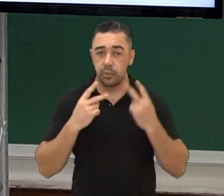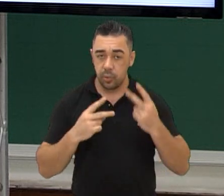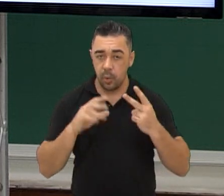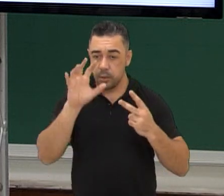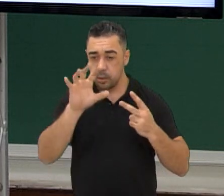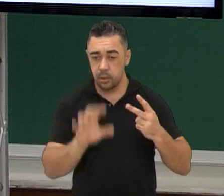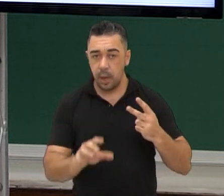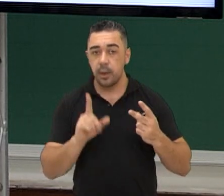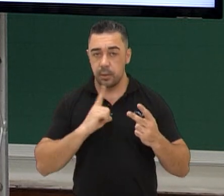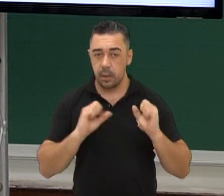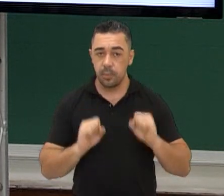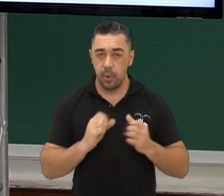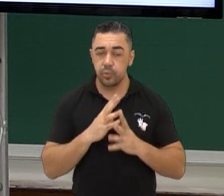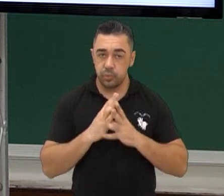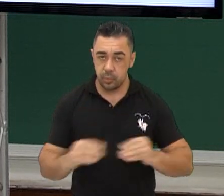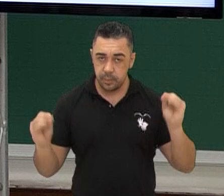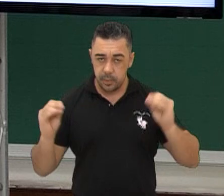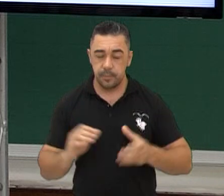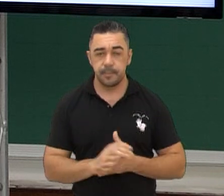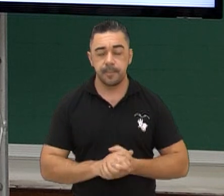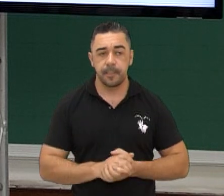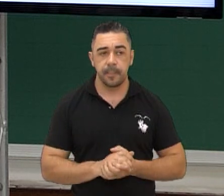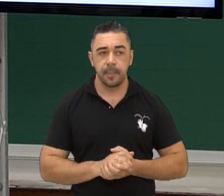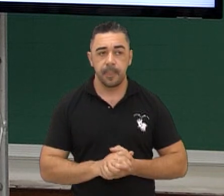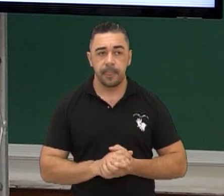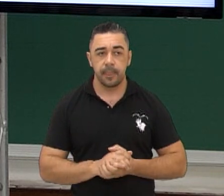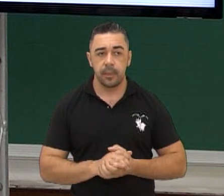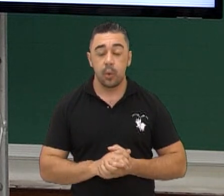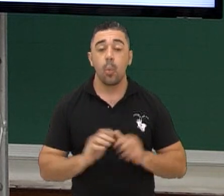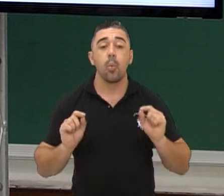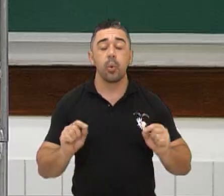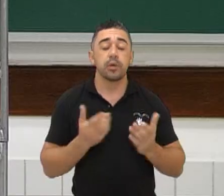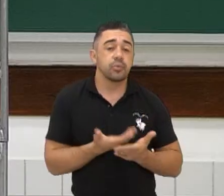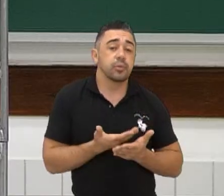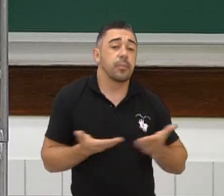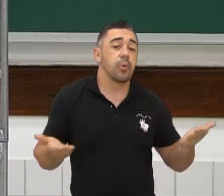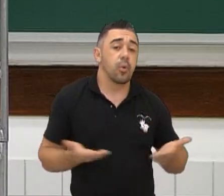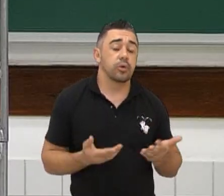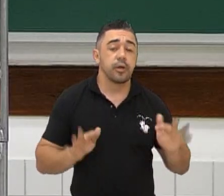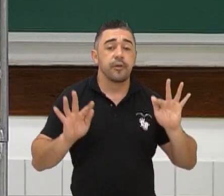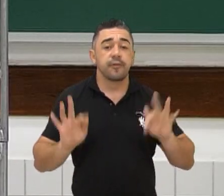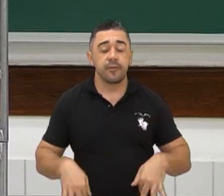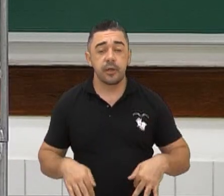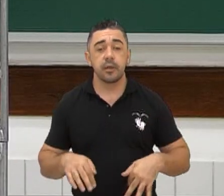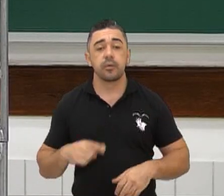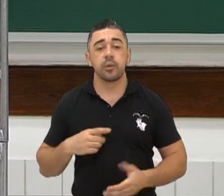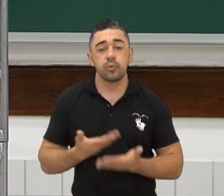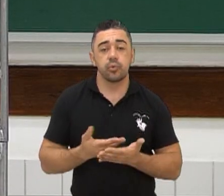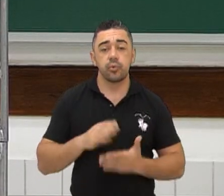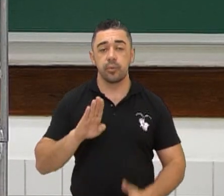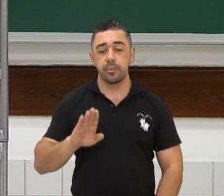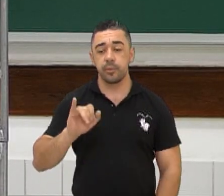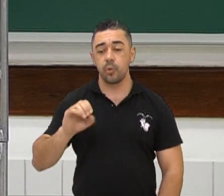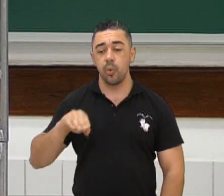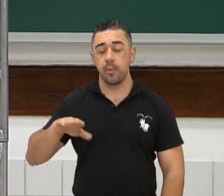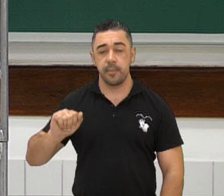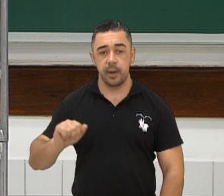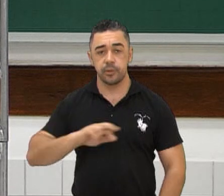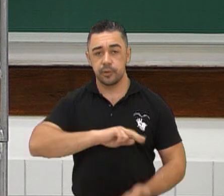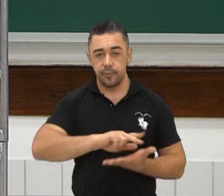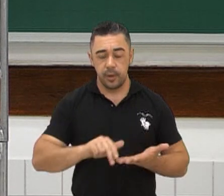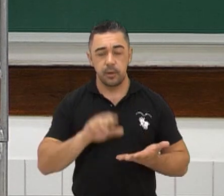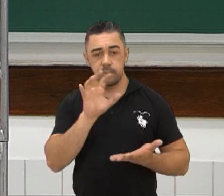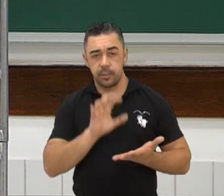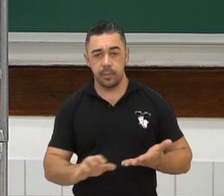regiões classificadas dentro desses critérios. Tá? Então, hoje a gente encerrou o estudo dos biomas, gente. A gente viu, então, Cerrado,